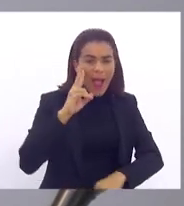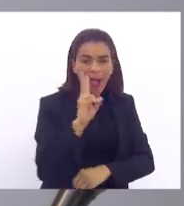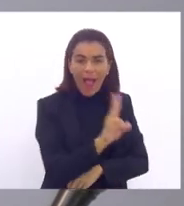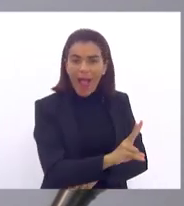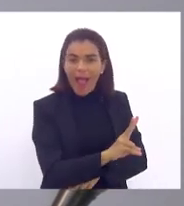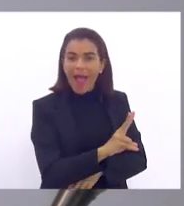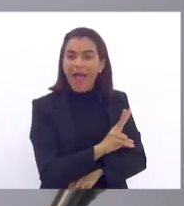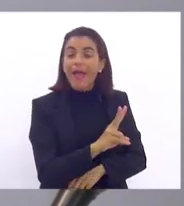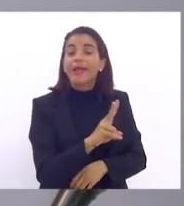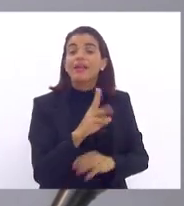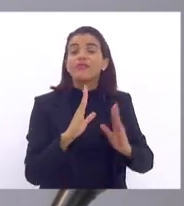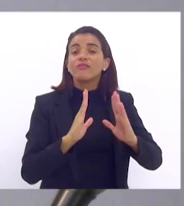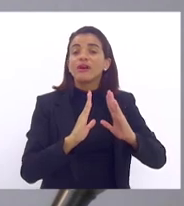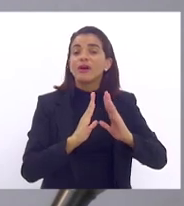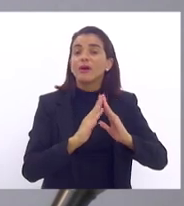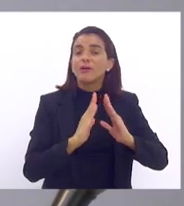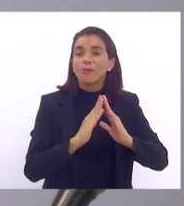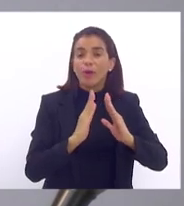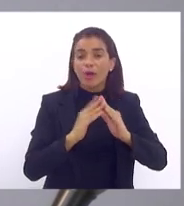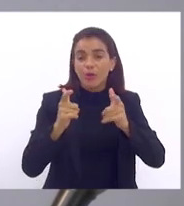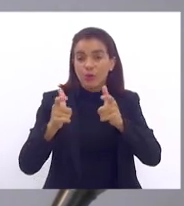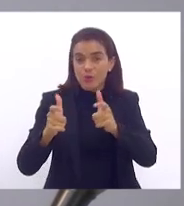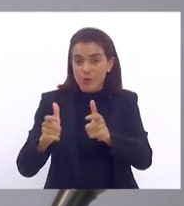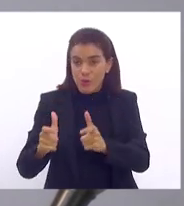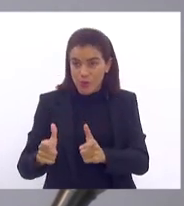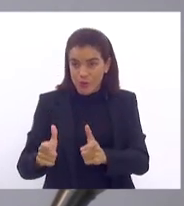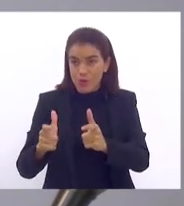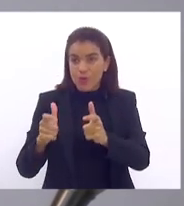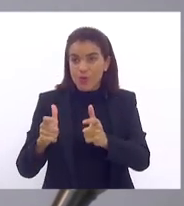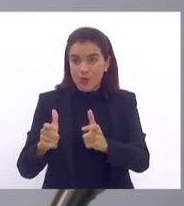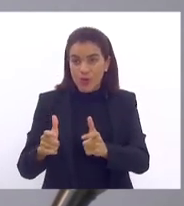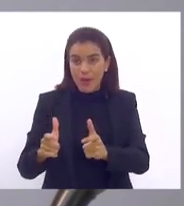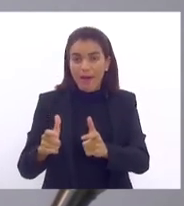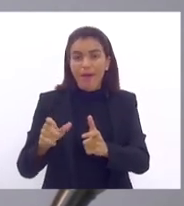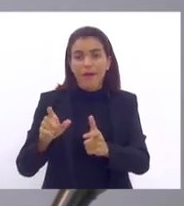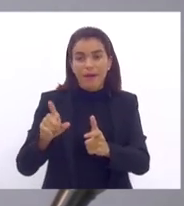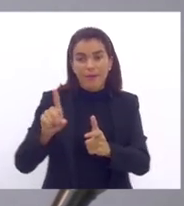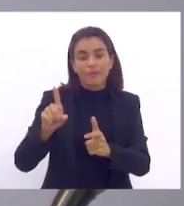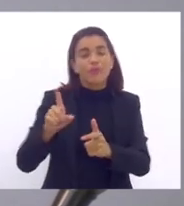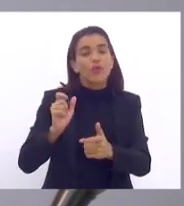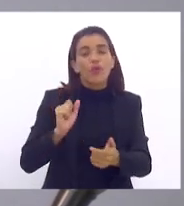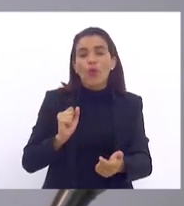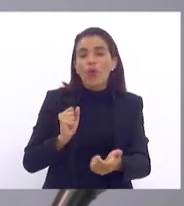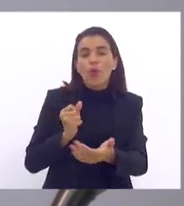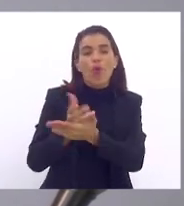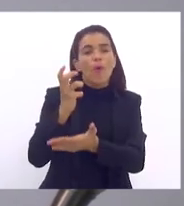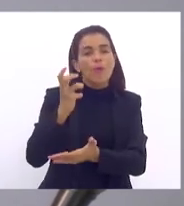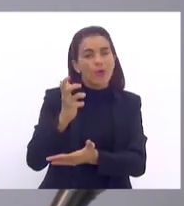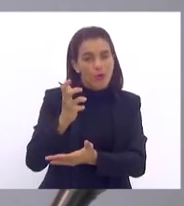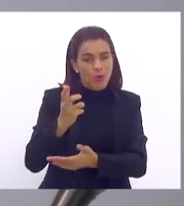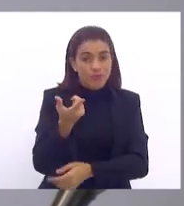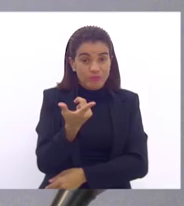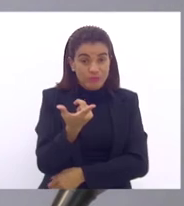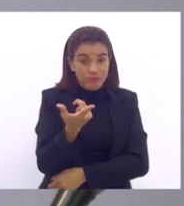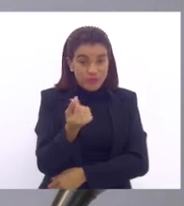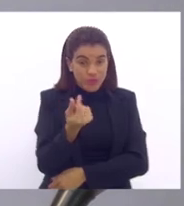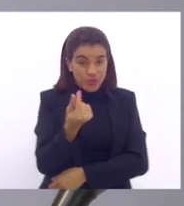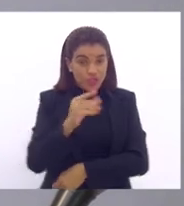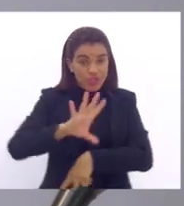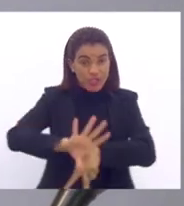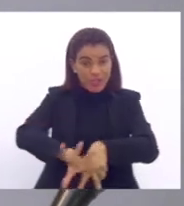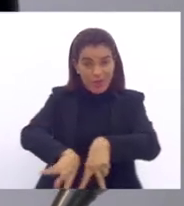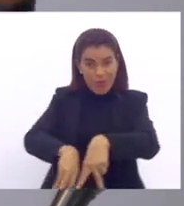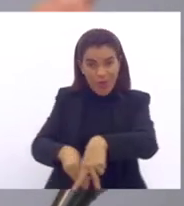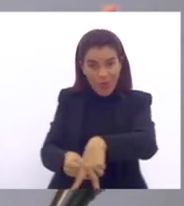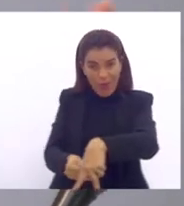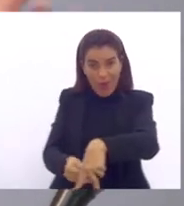ele estava morando num local que teria sido adquirido com recursos da corrupção